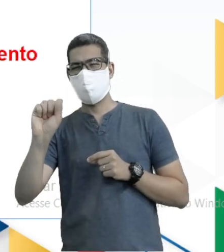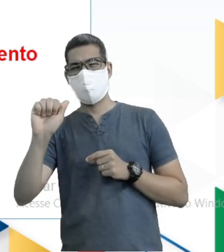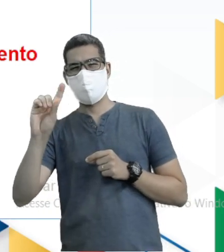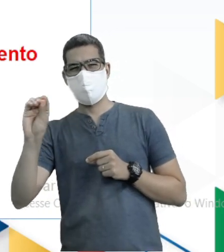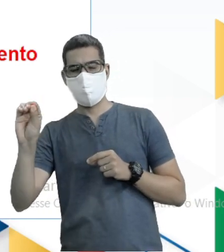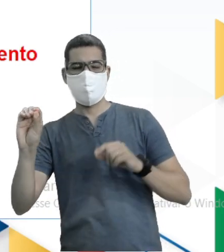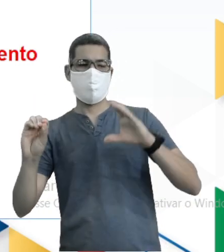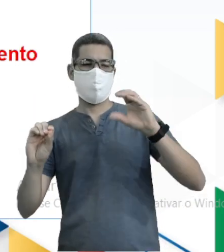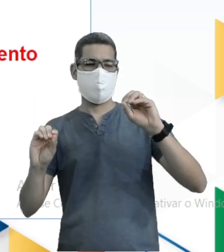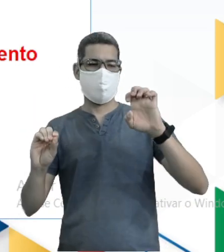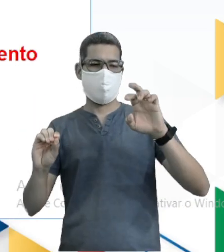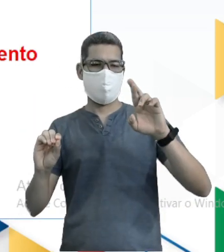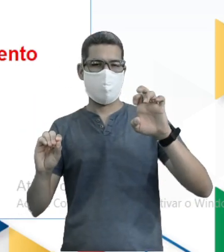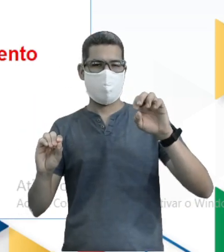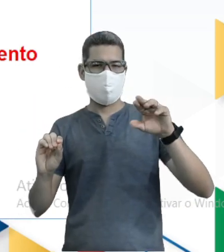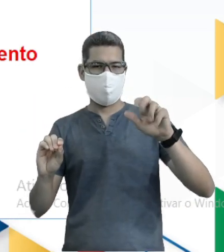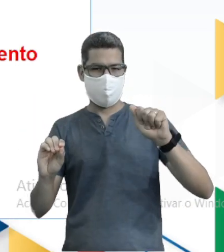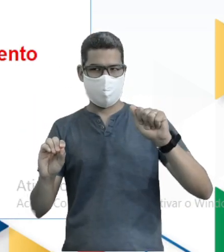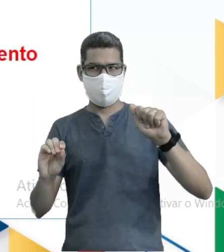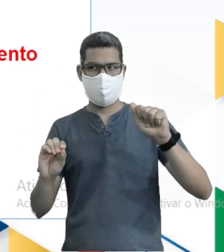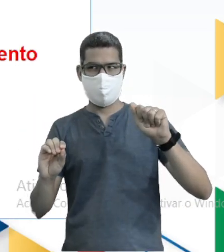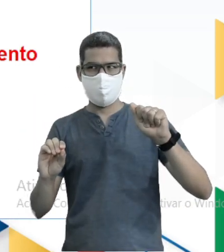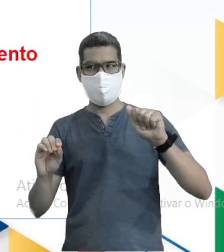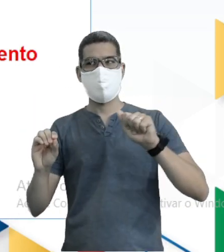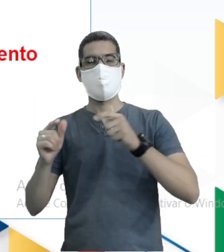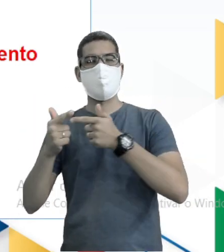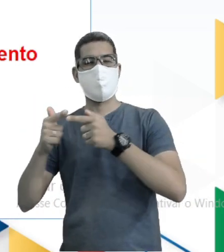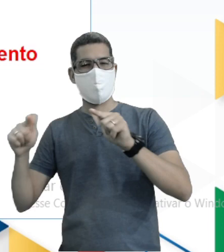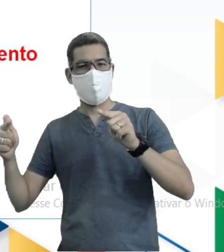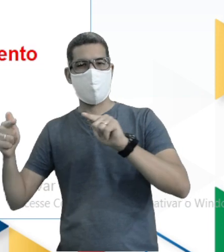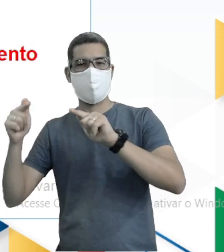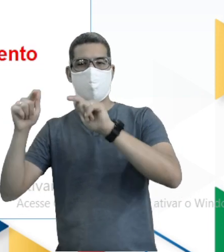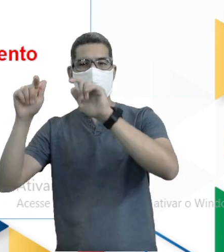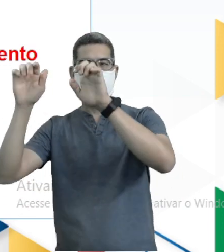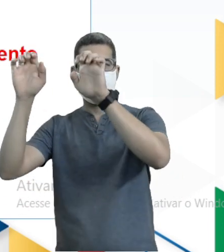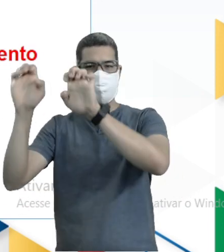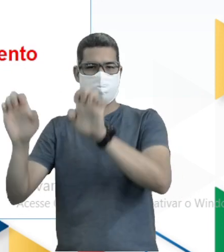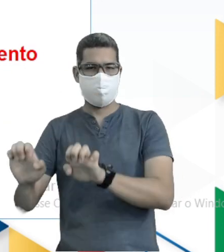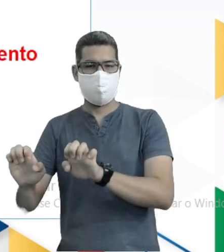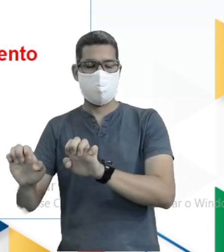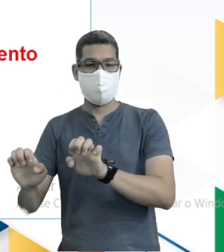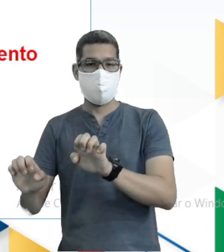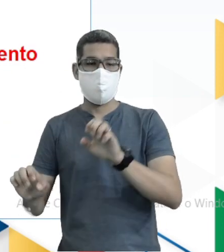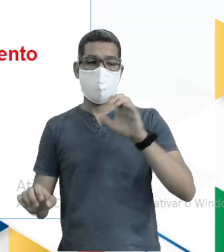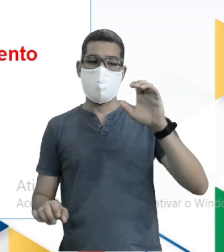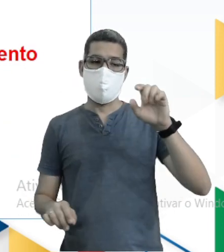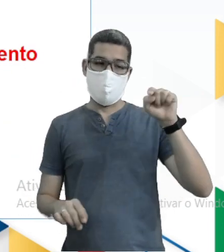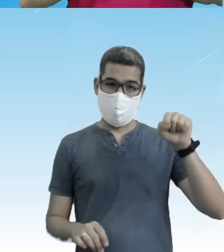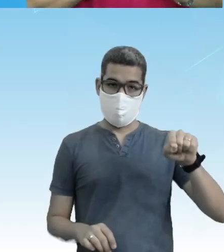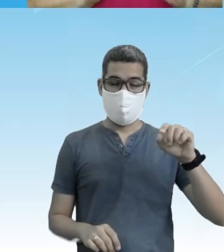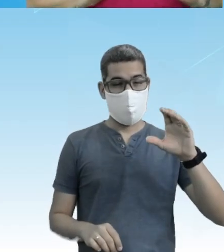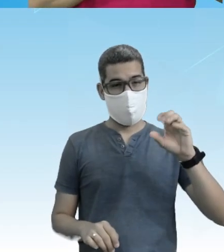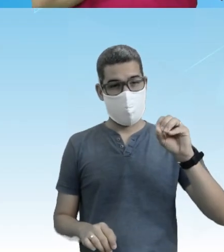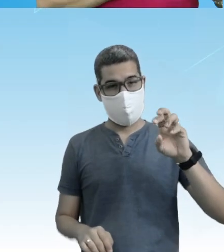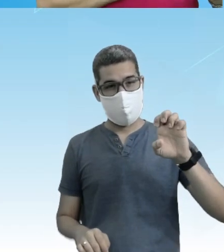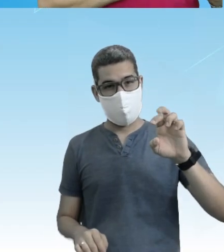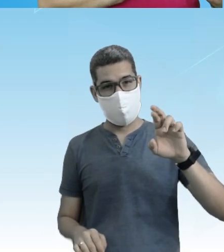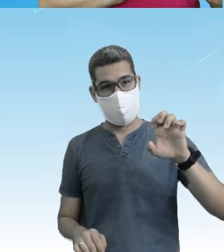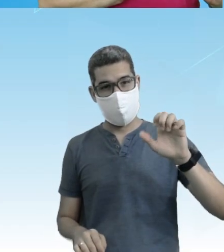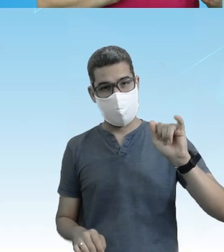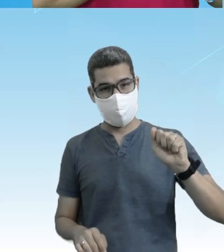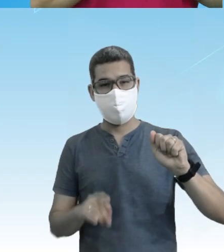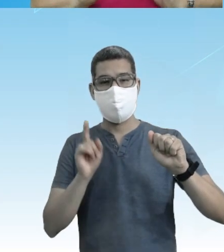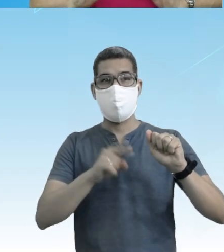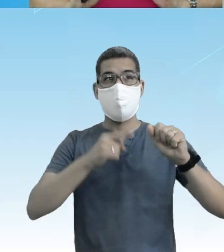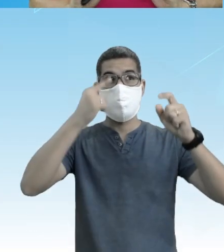coesão? Coesão é a arquitetura gramatical. O que é coerência? É o jogo das ideias. E lembrar que falar com